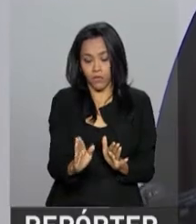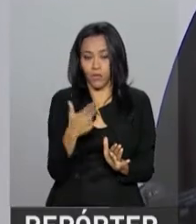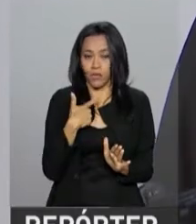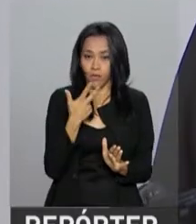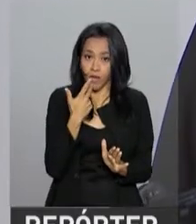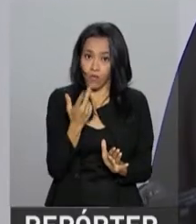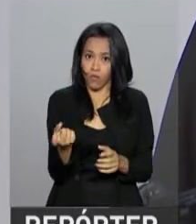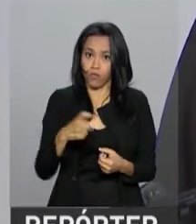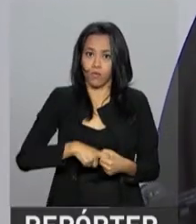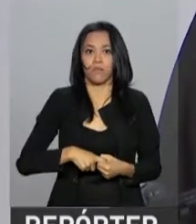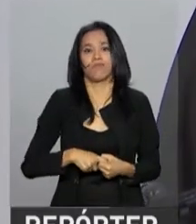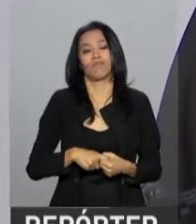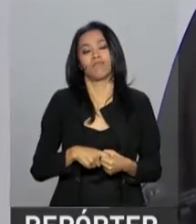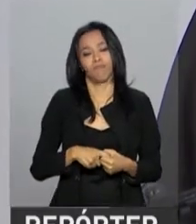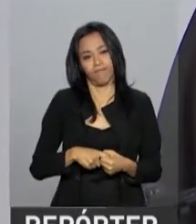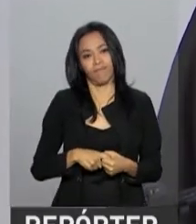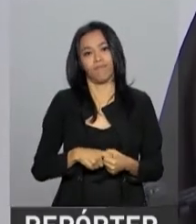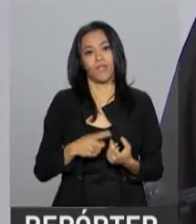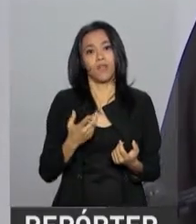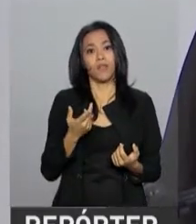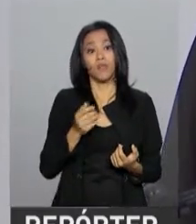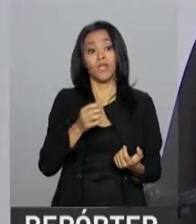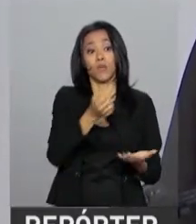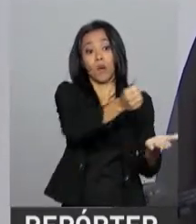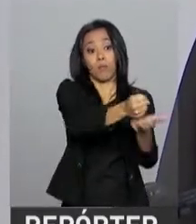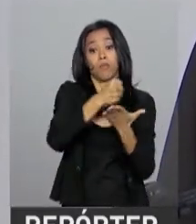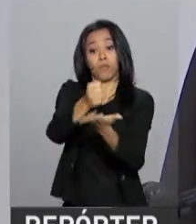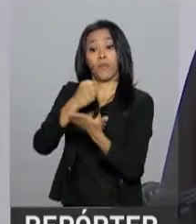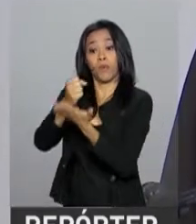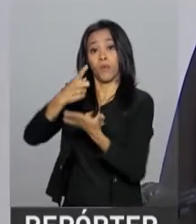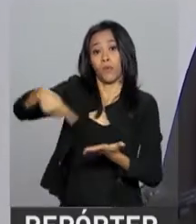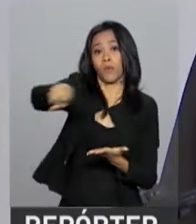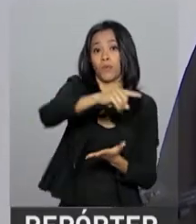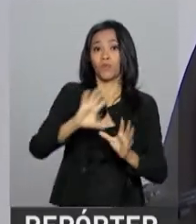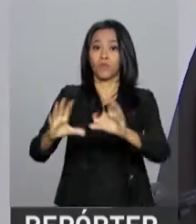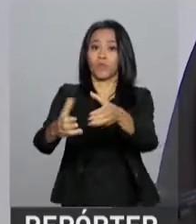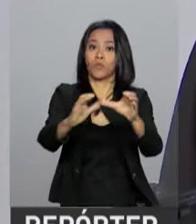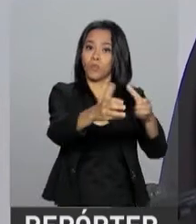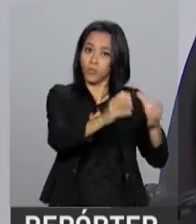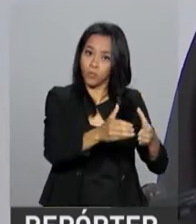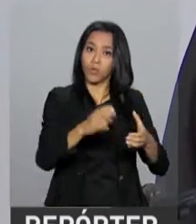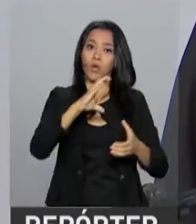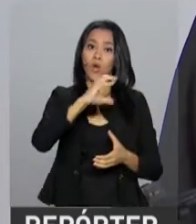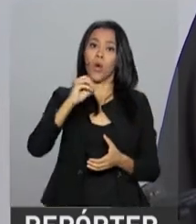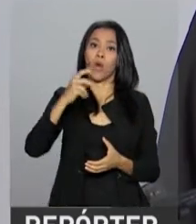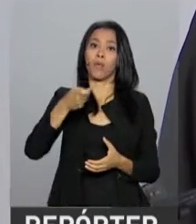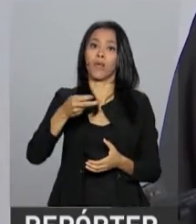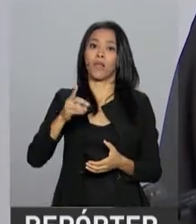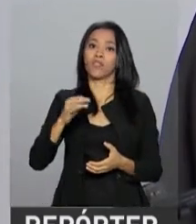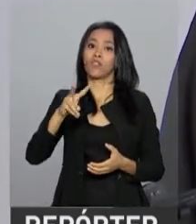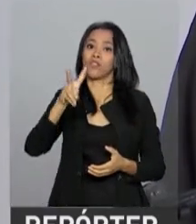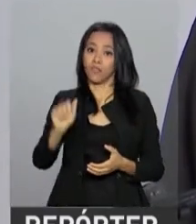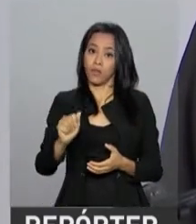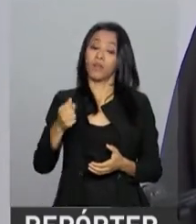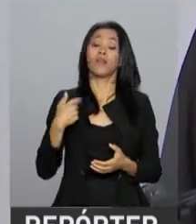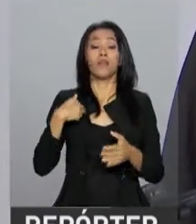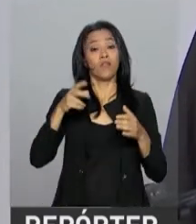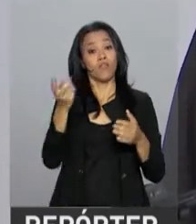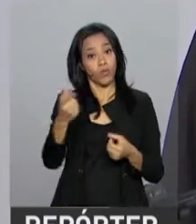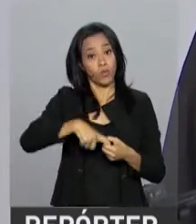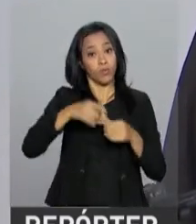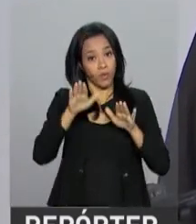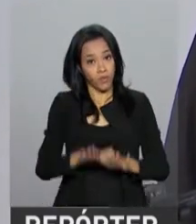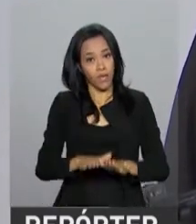mas voltou e com o apoio dos cooperados e das cooperativas voltou para ficar e ser se deus quiser é